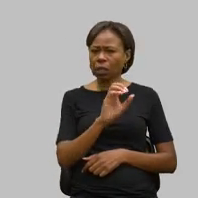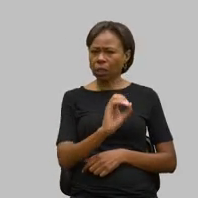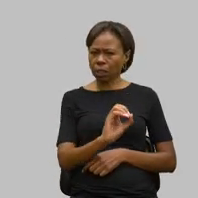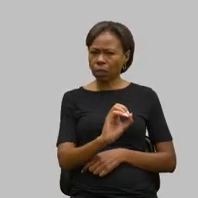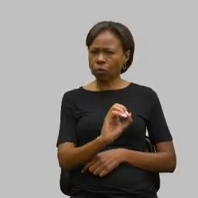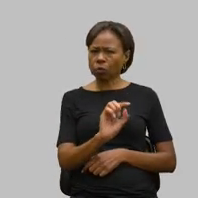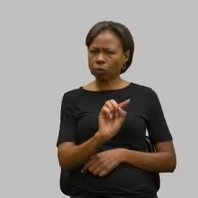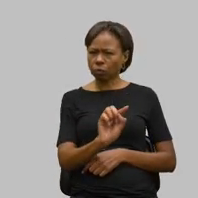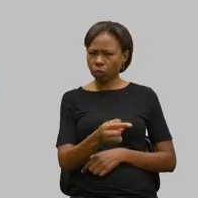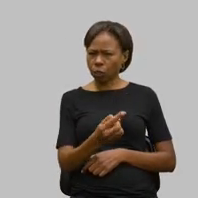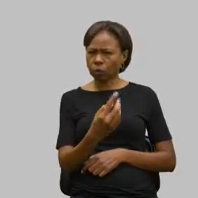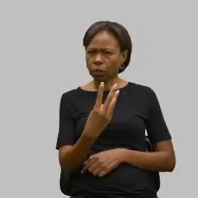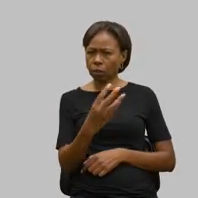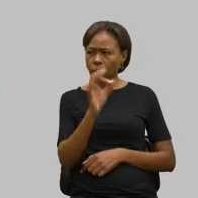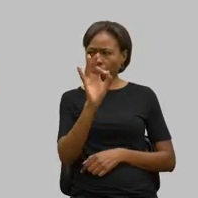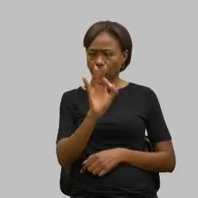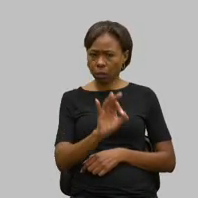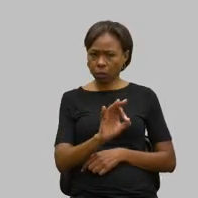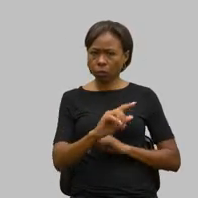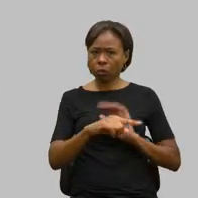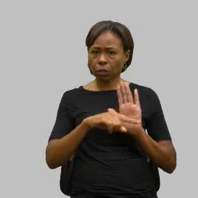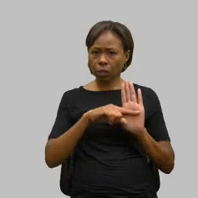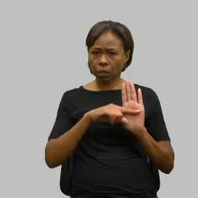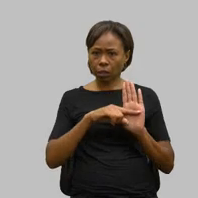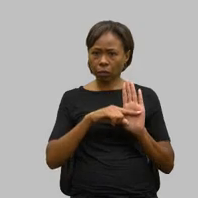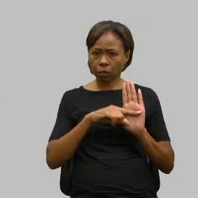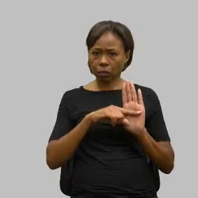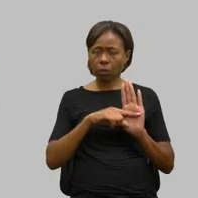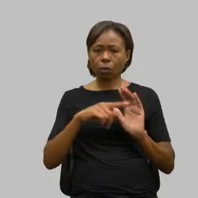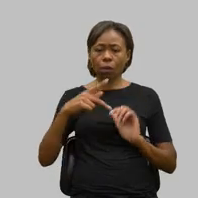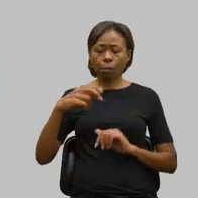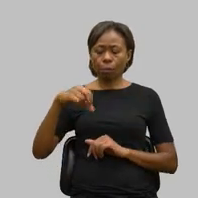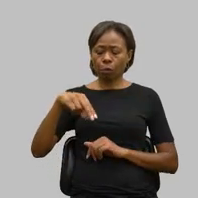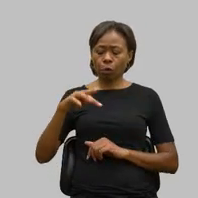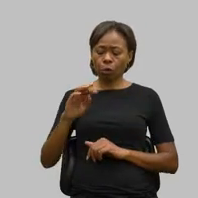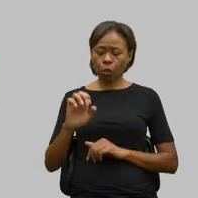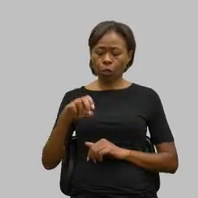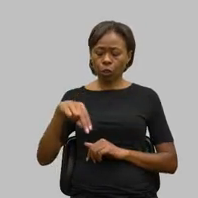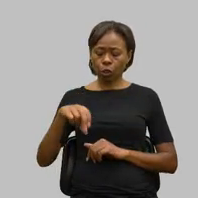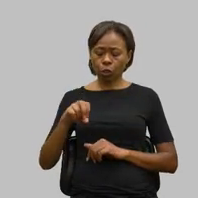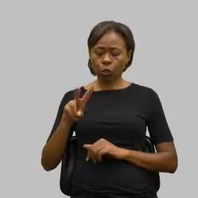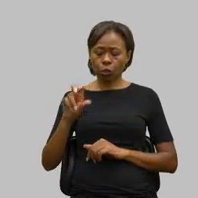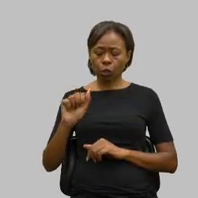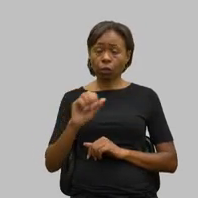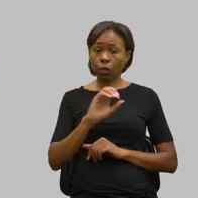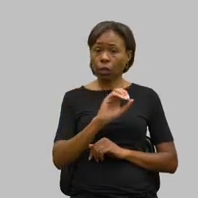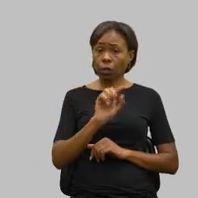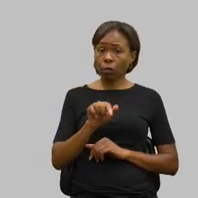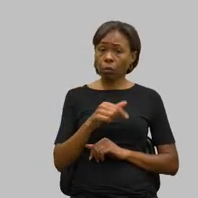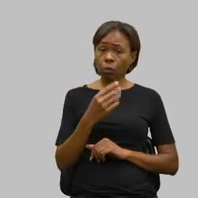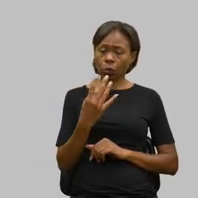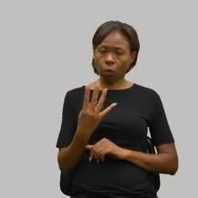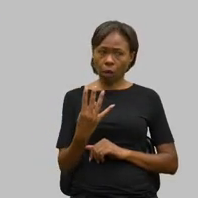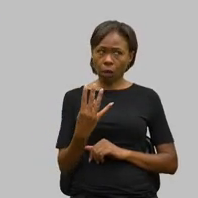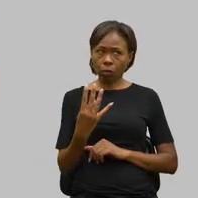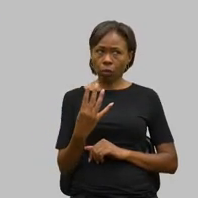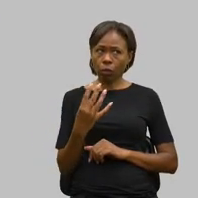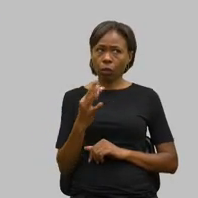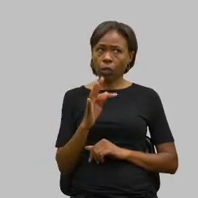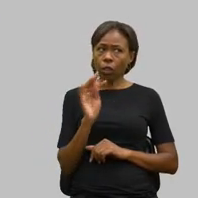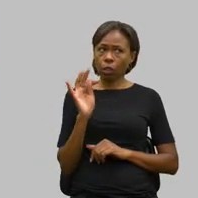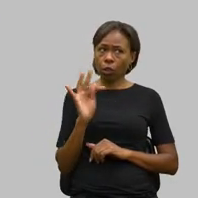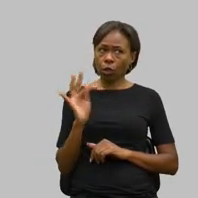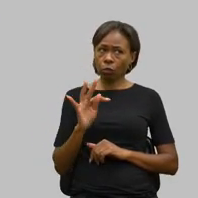,3% de déficit. Ponte Nova com 0,4%. Teoflotone com 0,6%,